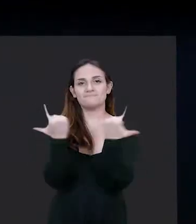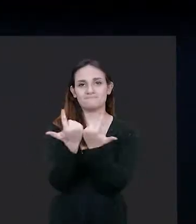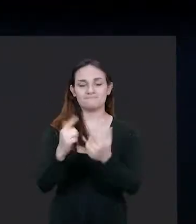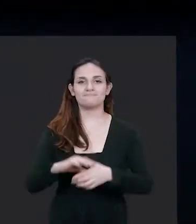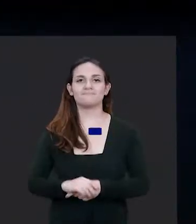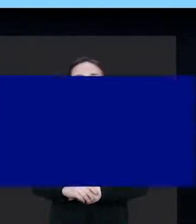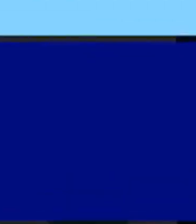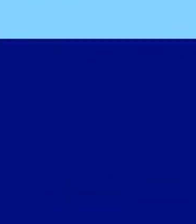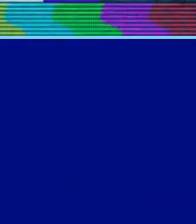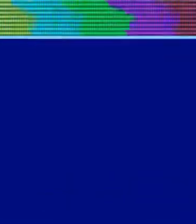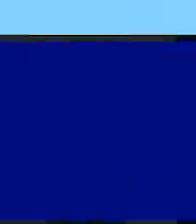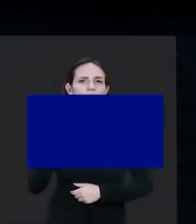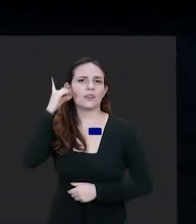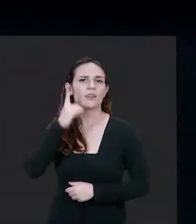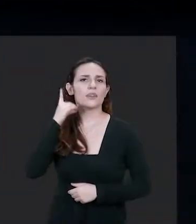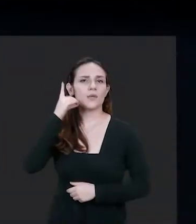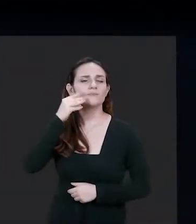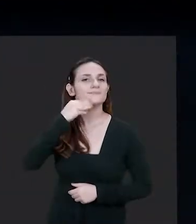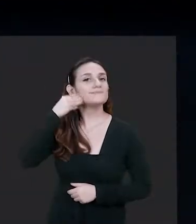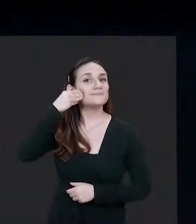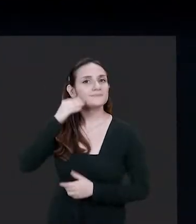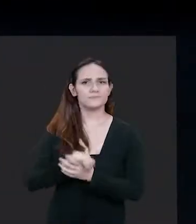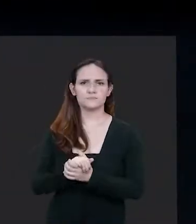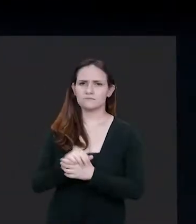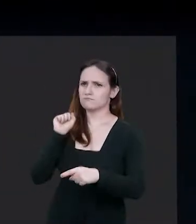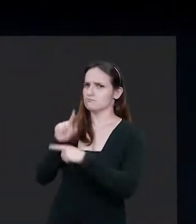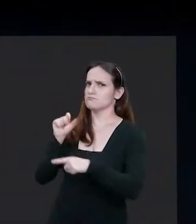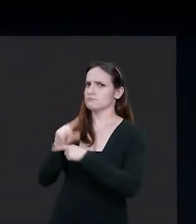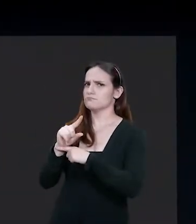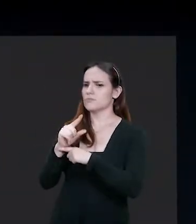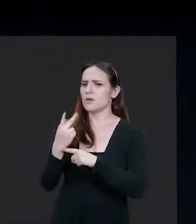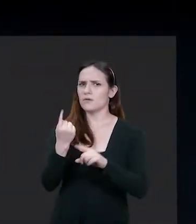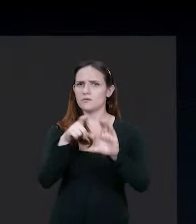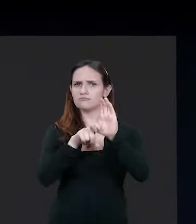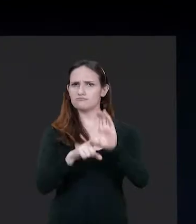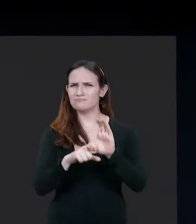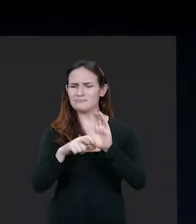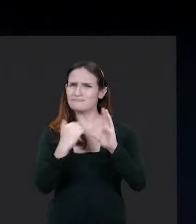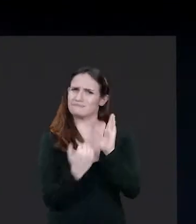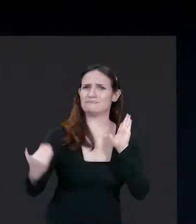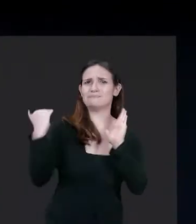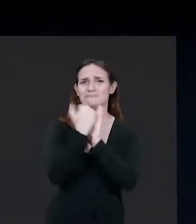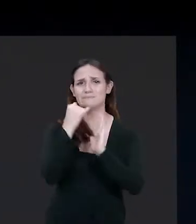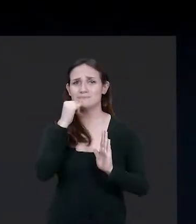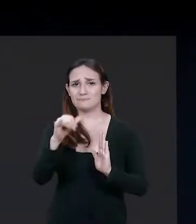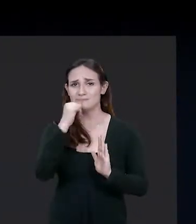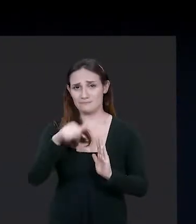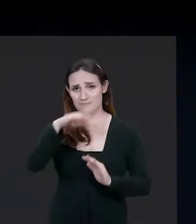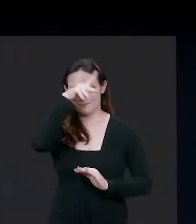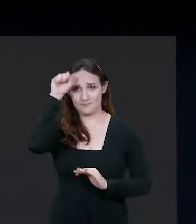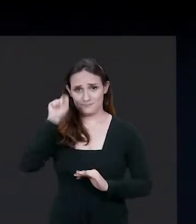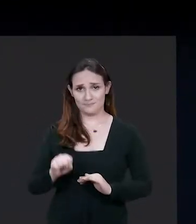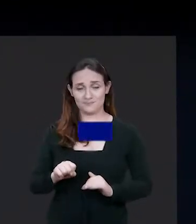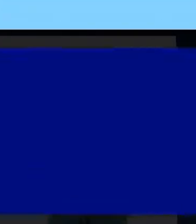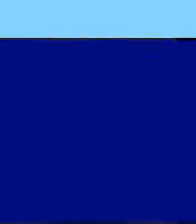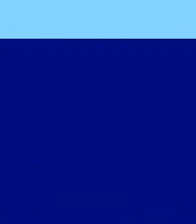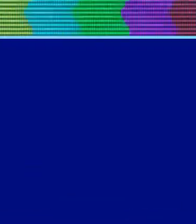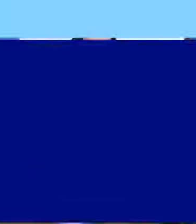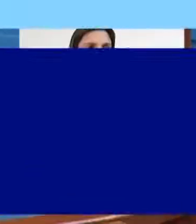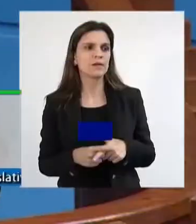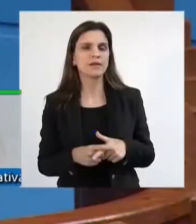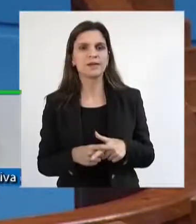Assembleia Legislativa. Deputado Marçal Filho critica percentuais de reajuste da energia elétrica em Mato Grosso do